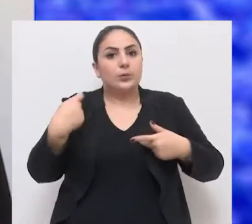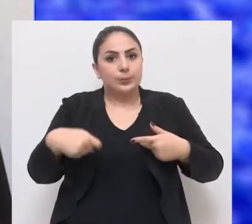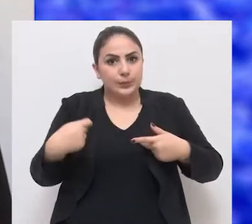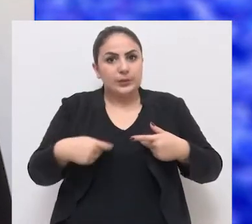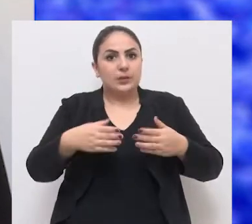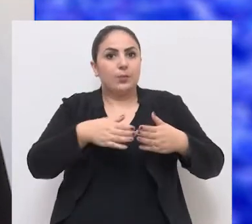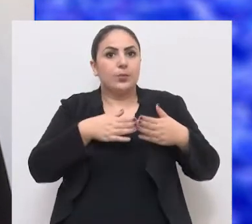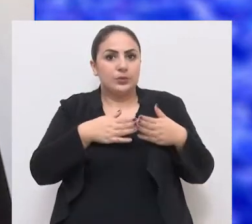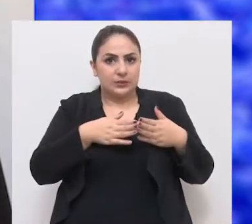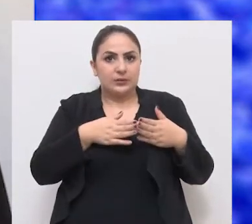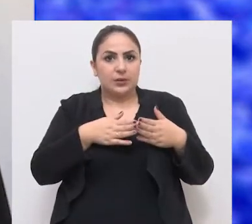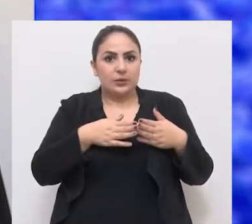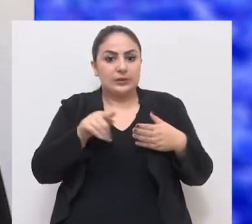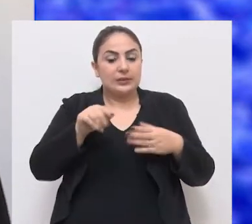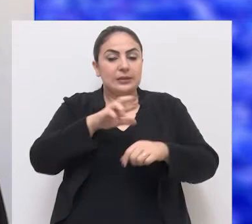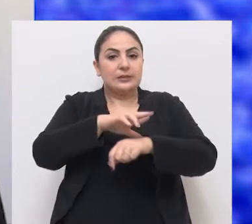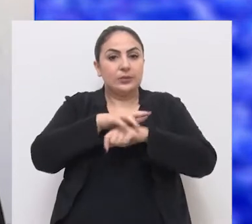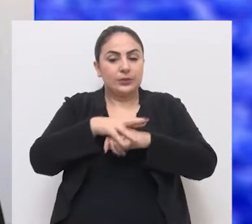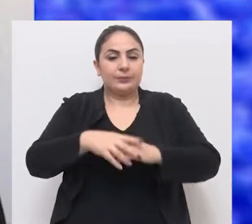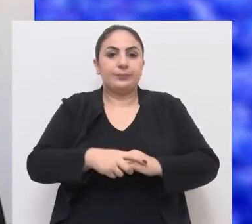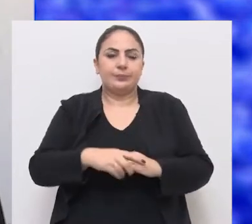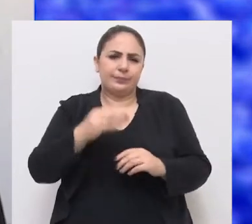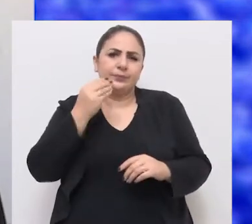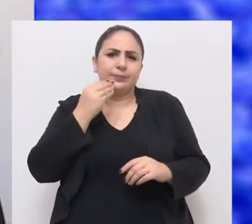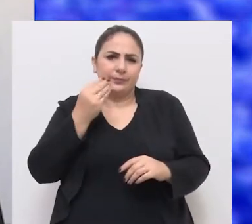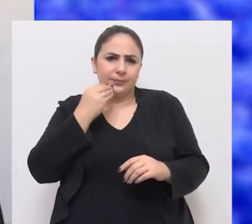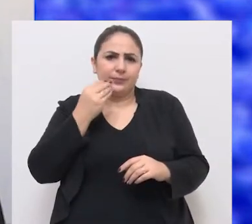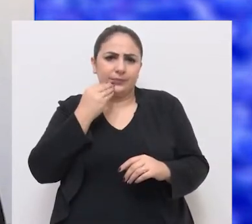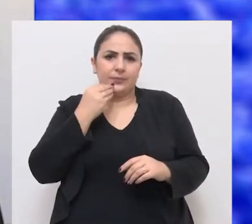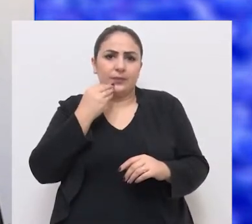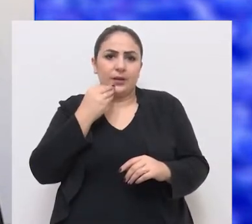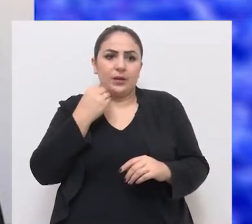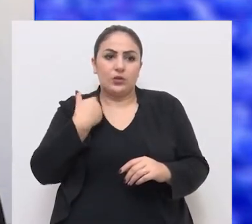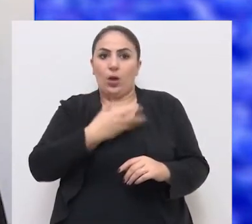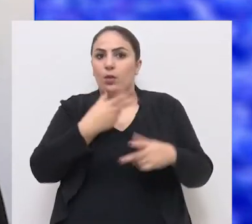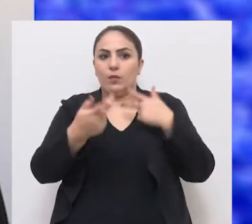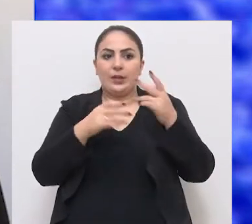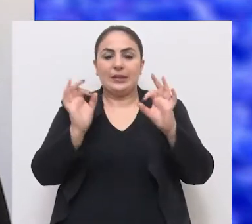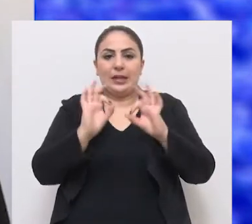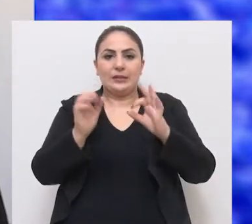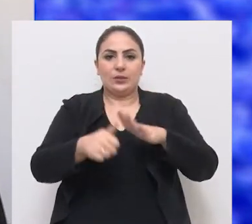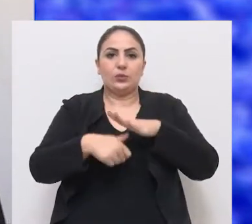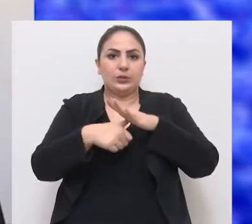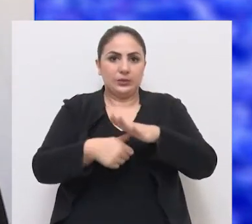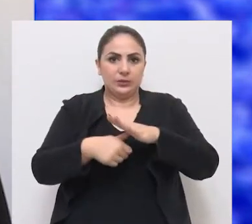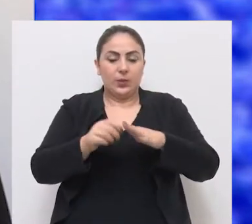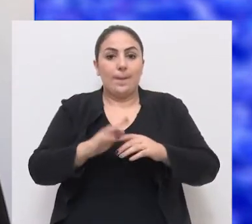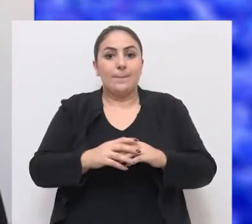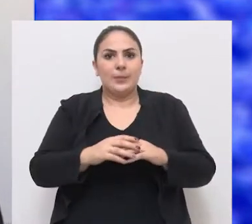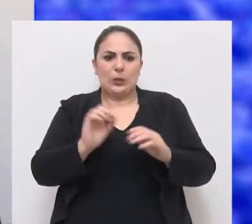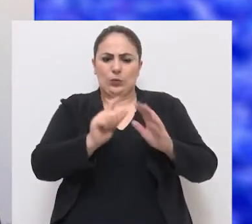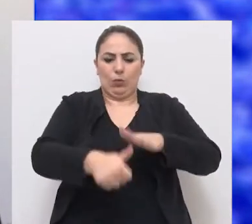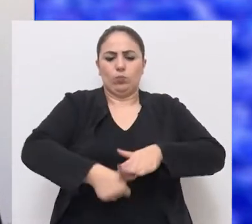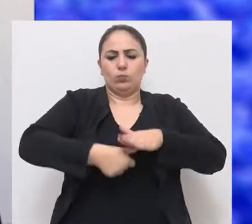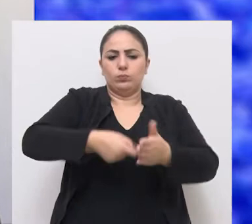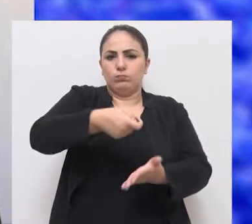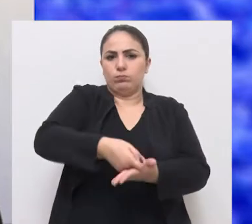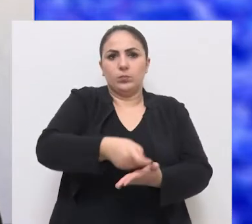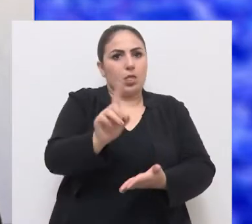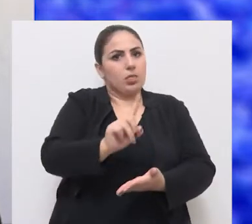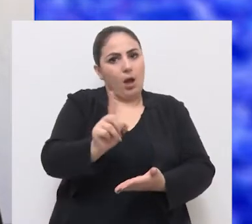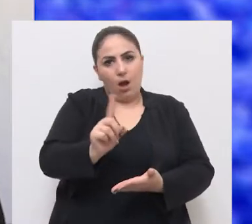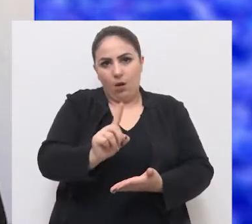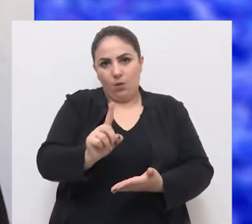precisa dessa proteção, essa segurança. Claro que a gente não está falando de autoritarismo, né? Que é a